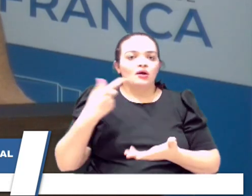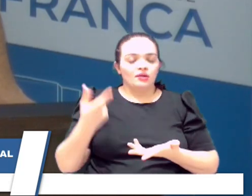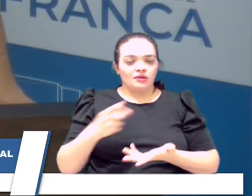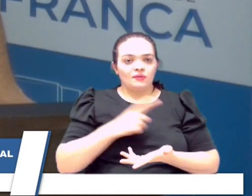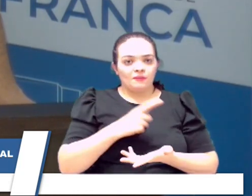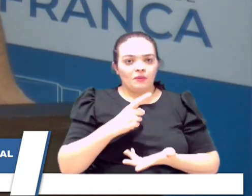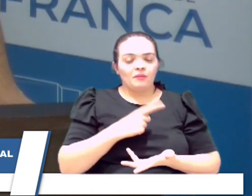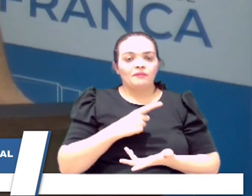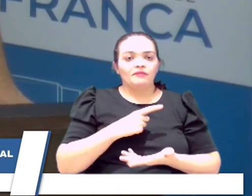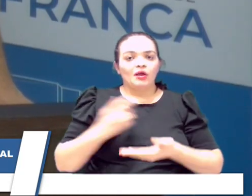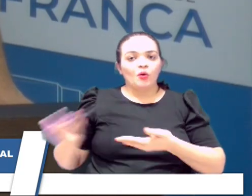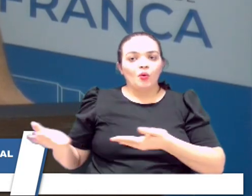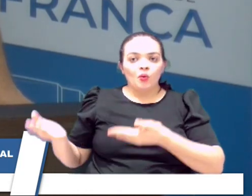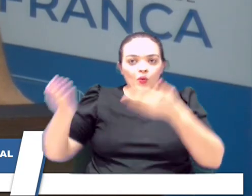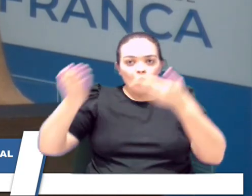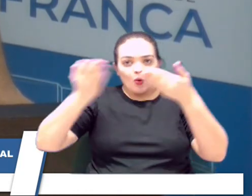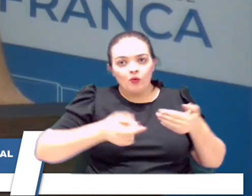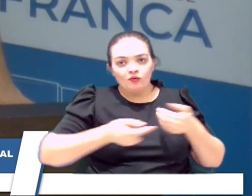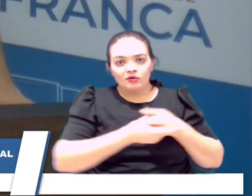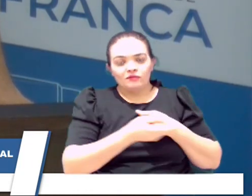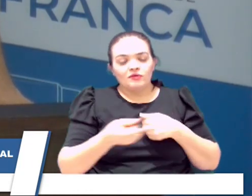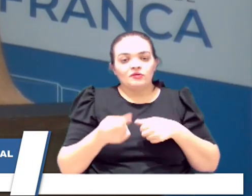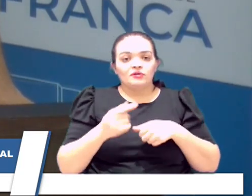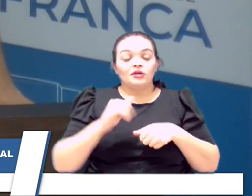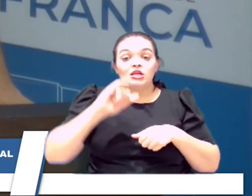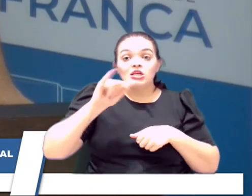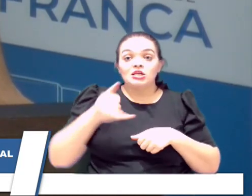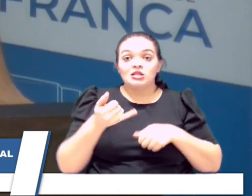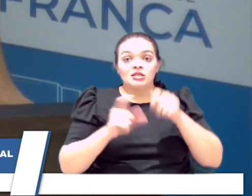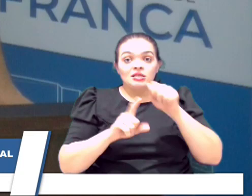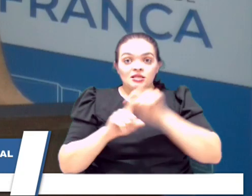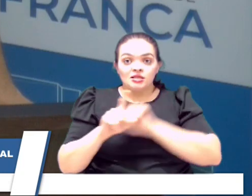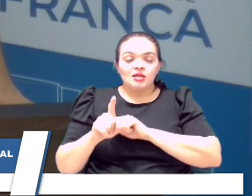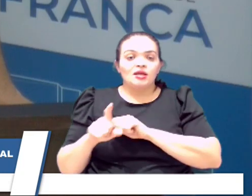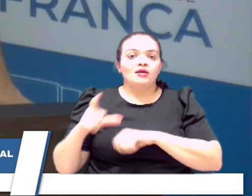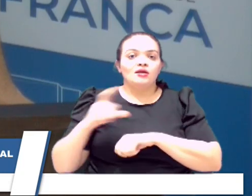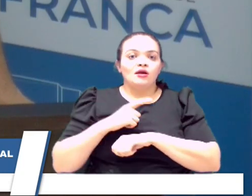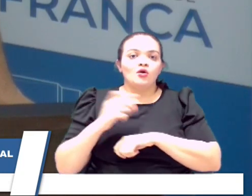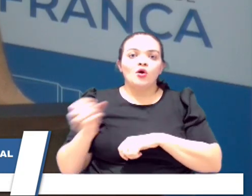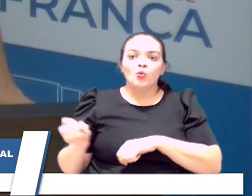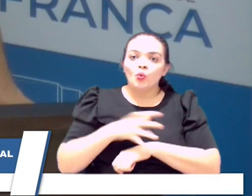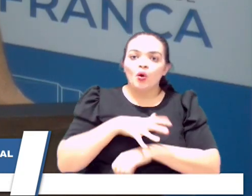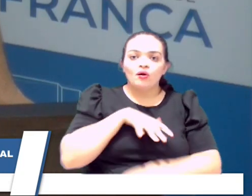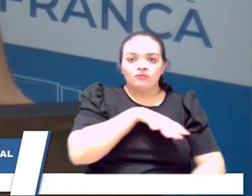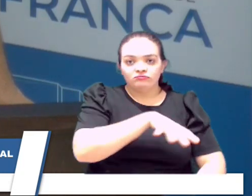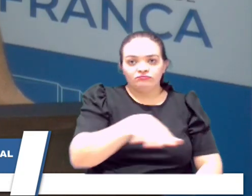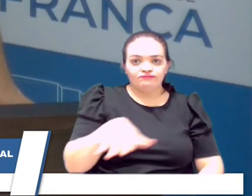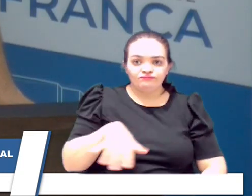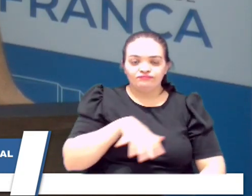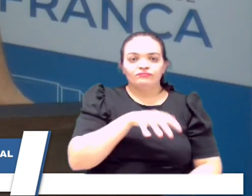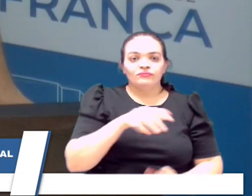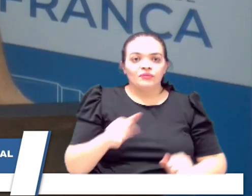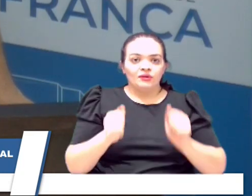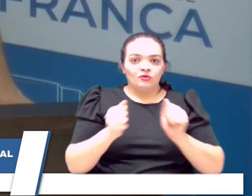com convite para todos vocês, a partir de janeiro, a gente vai estar com um novo espaço, junto com o acolhimento, junto com o centro de